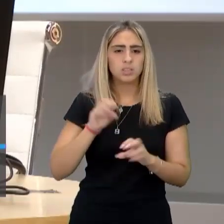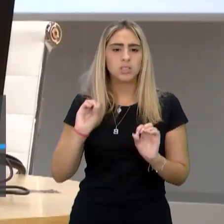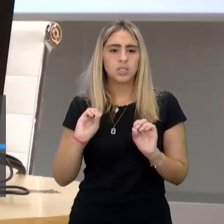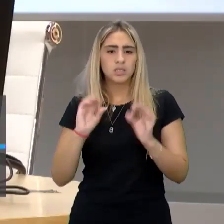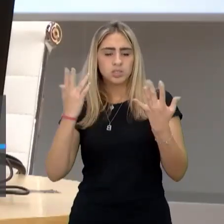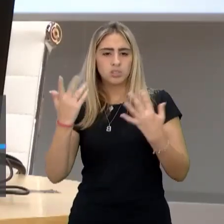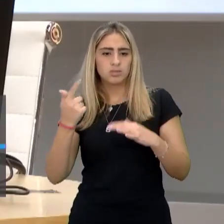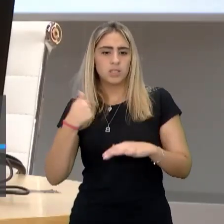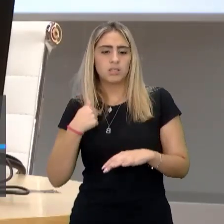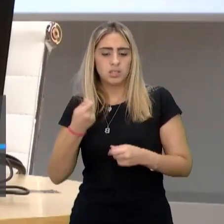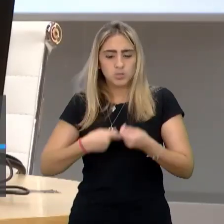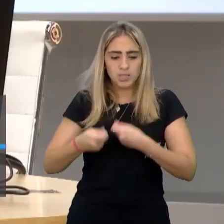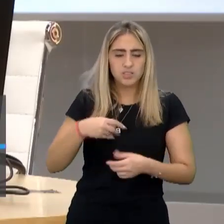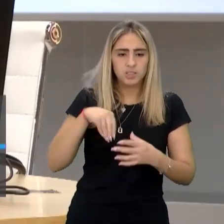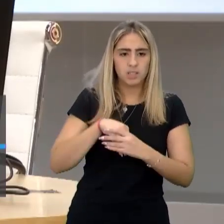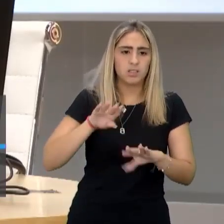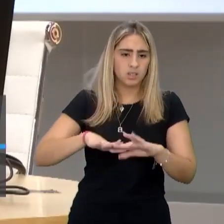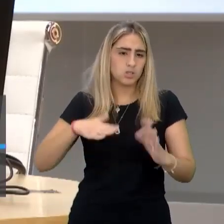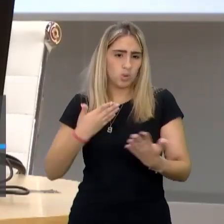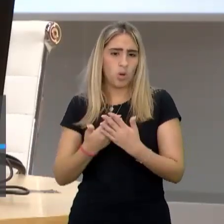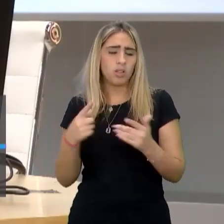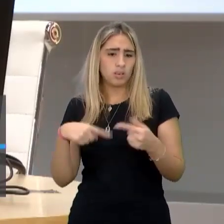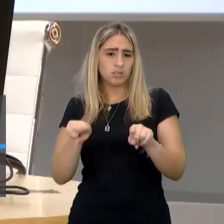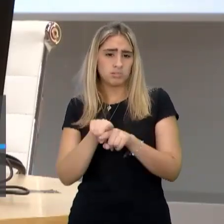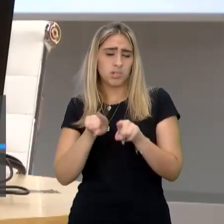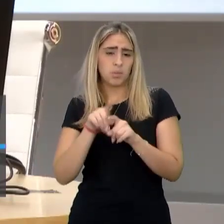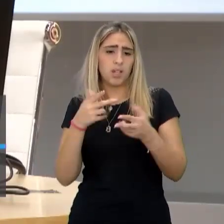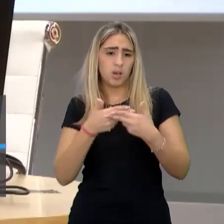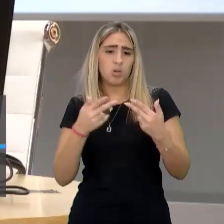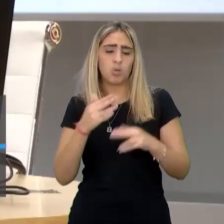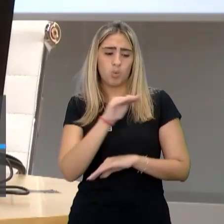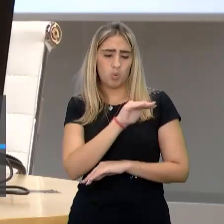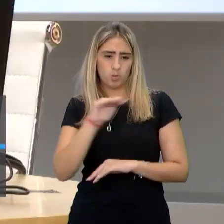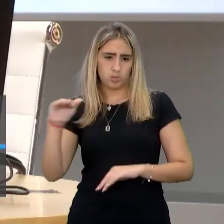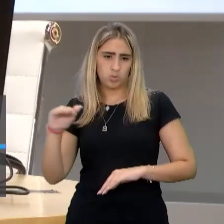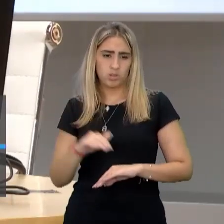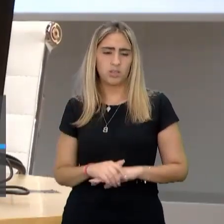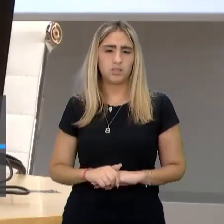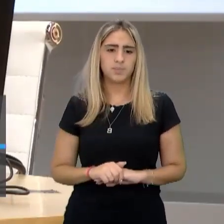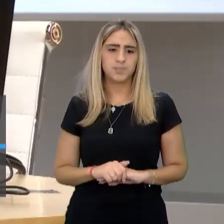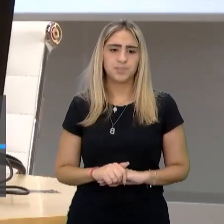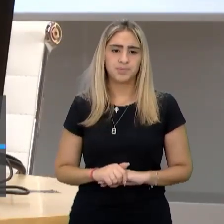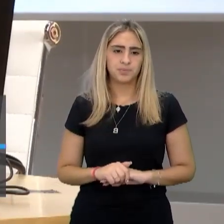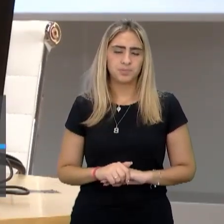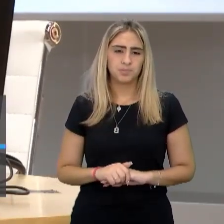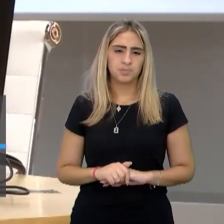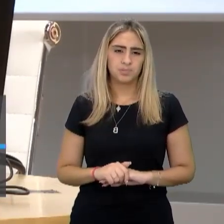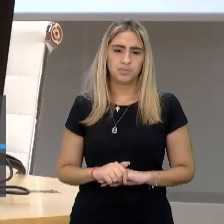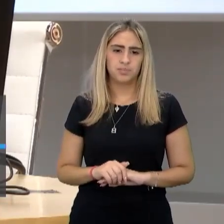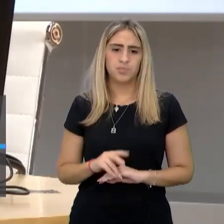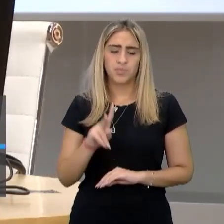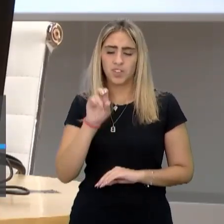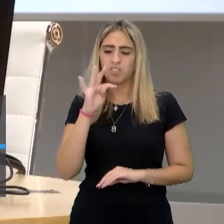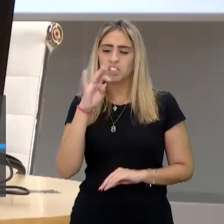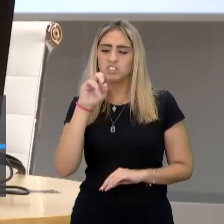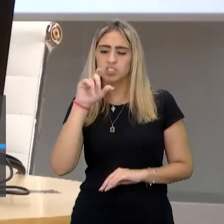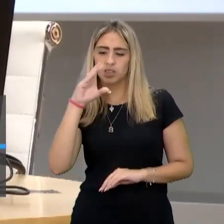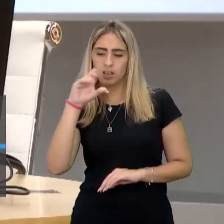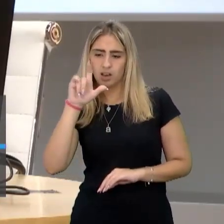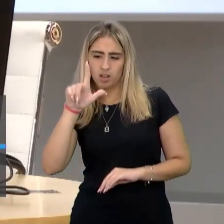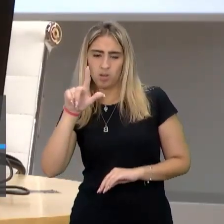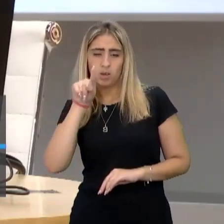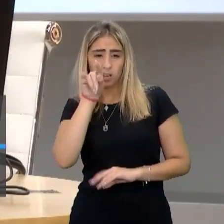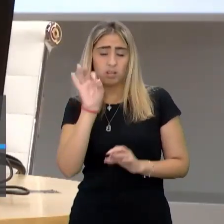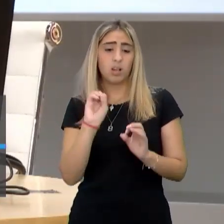questões administrativas da escola, certo? Então, também é algo horizontal. Agora, no caso do alinhamento vertical,